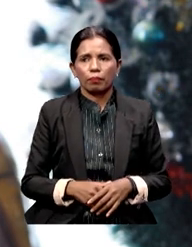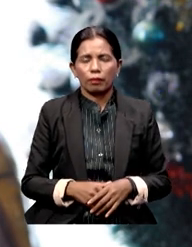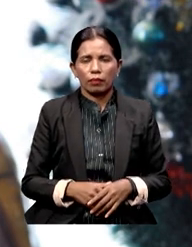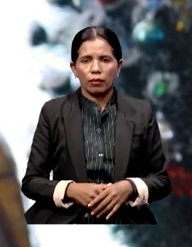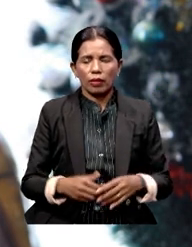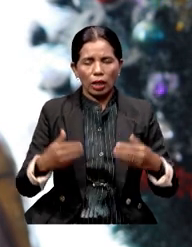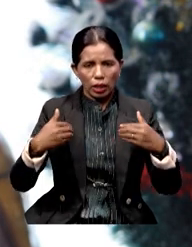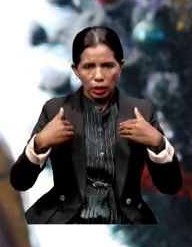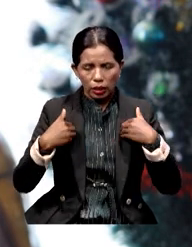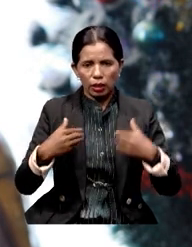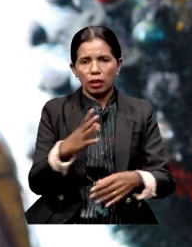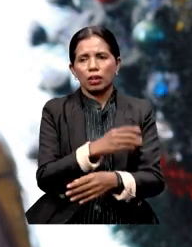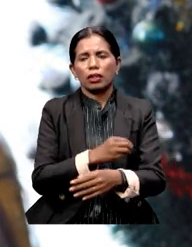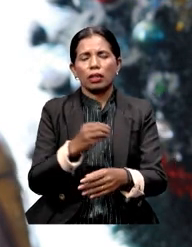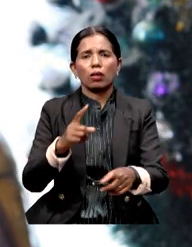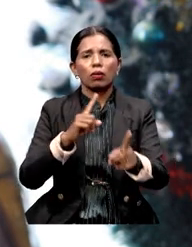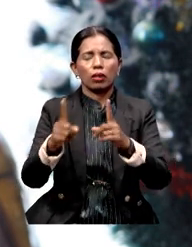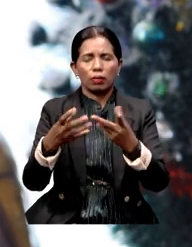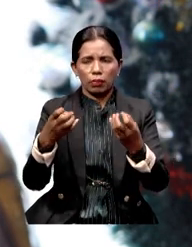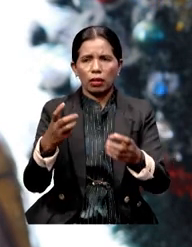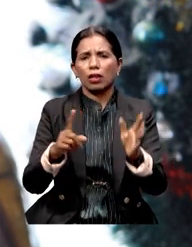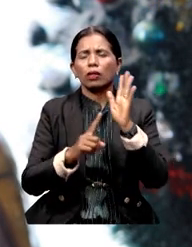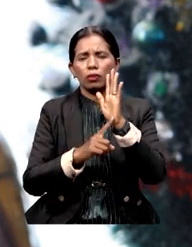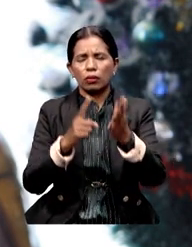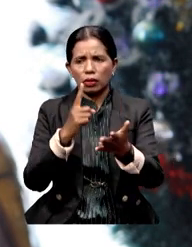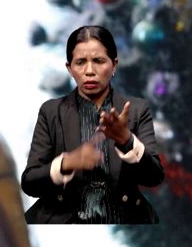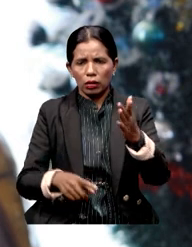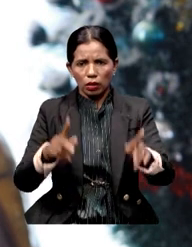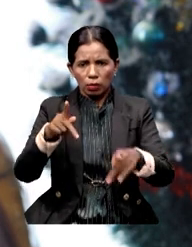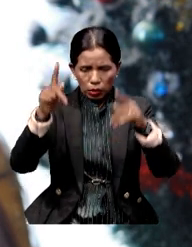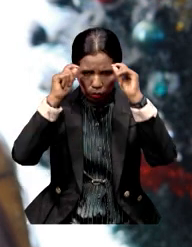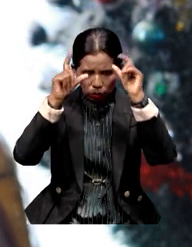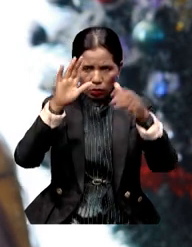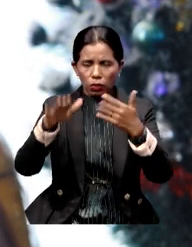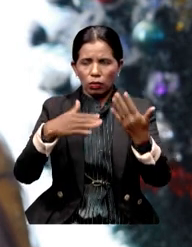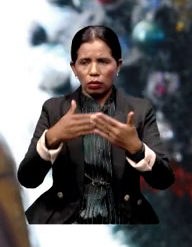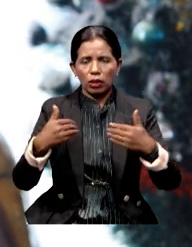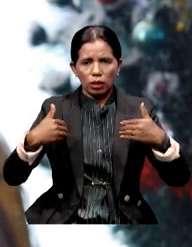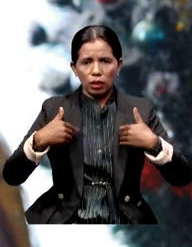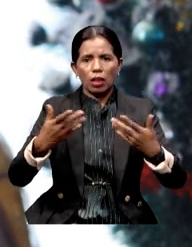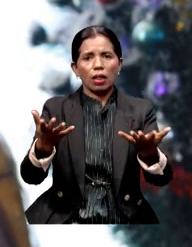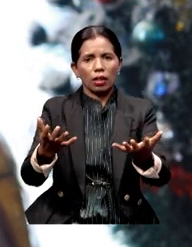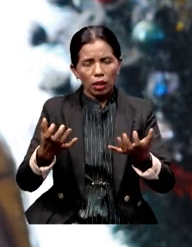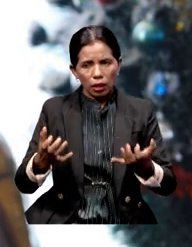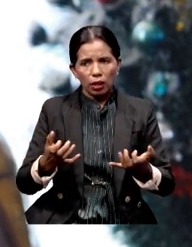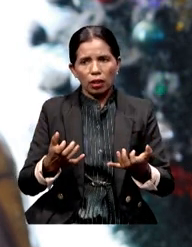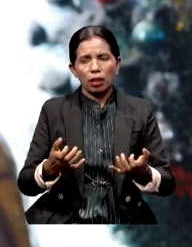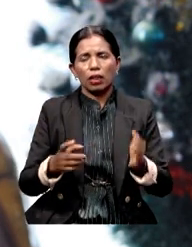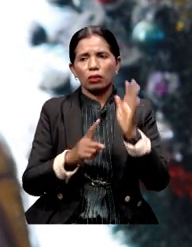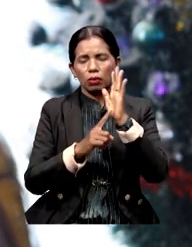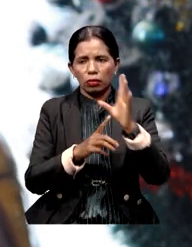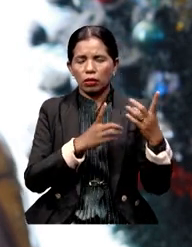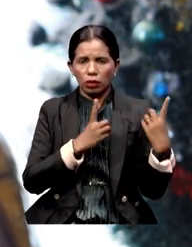reação oi oi, e dane Raturu sai, Raturu Catac Timoroan Roto, e a interesse Idaruni Hakarakato, a Turinia